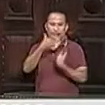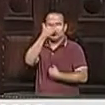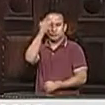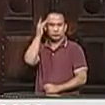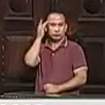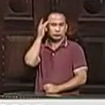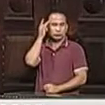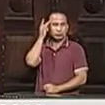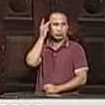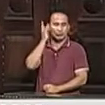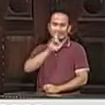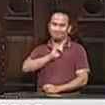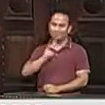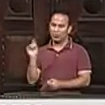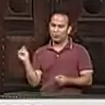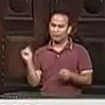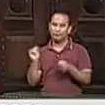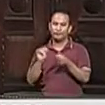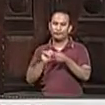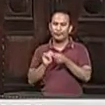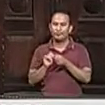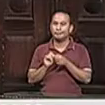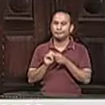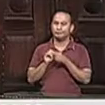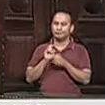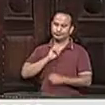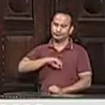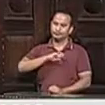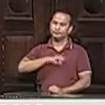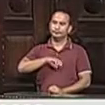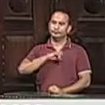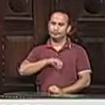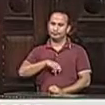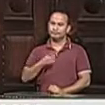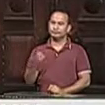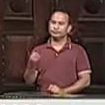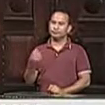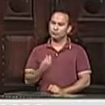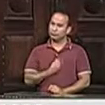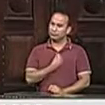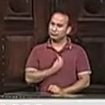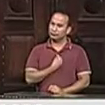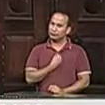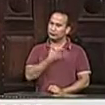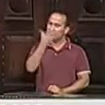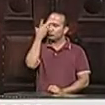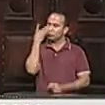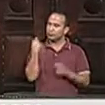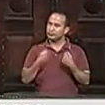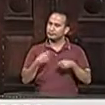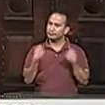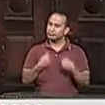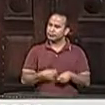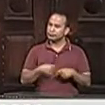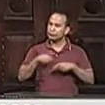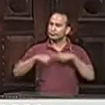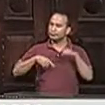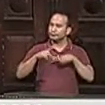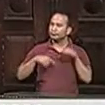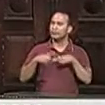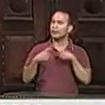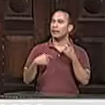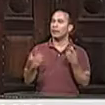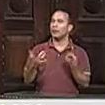pessoas, não faça essa maldade com a vida de quem precisa desses equipamentos de